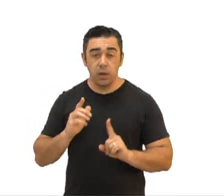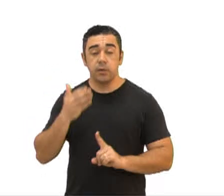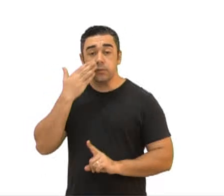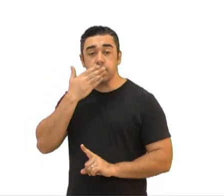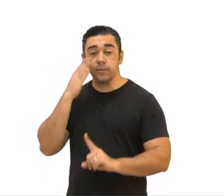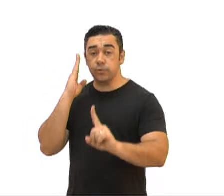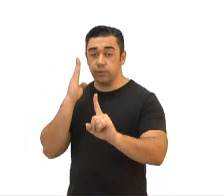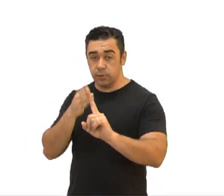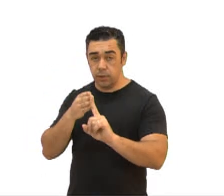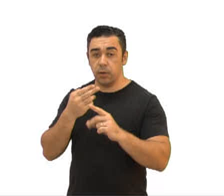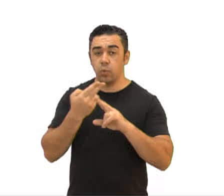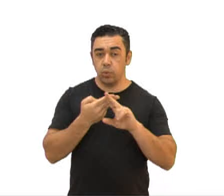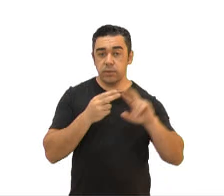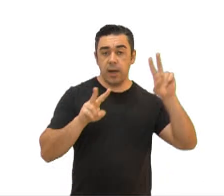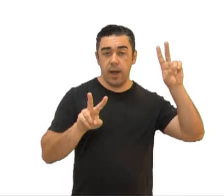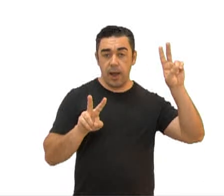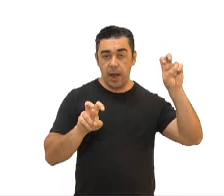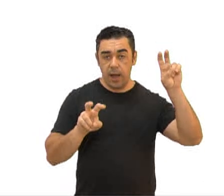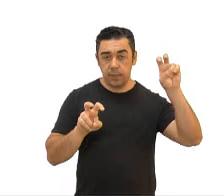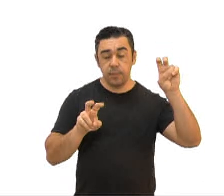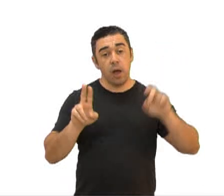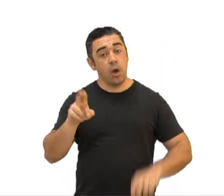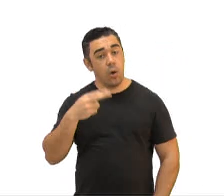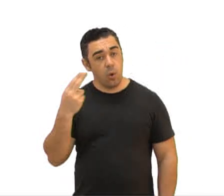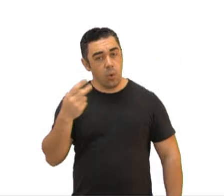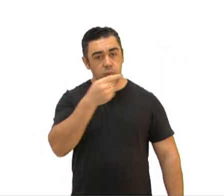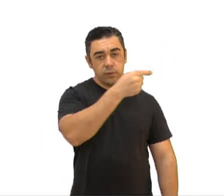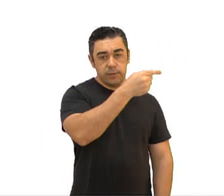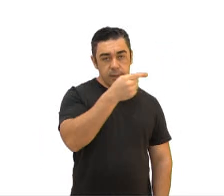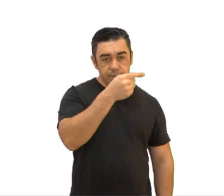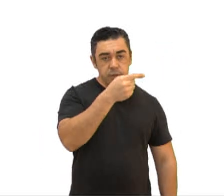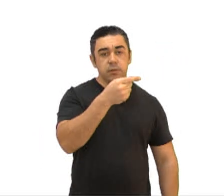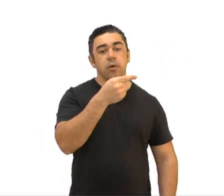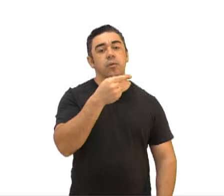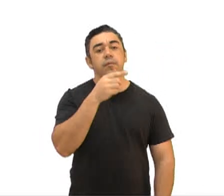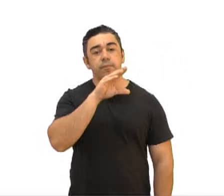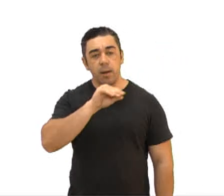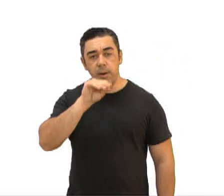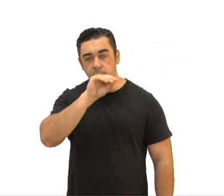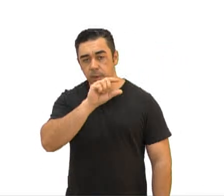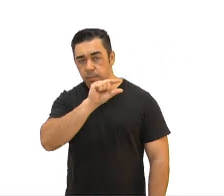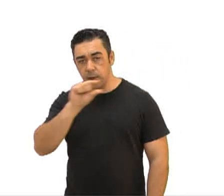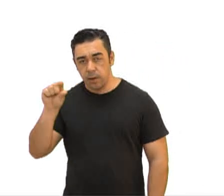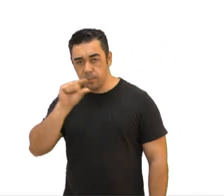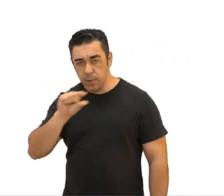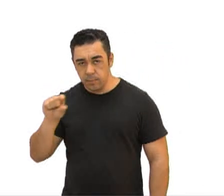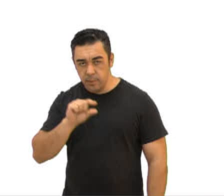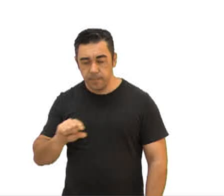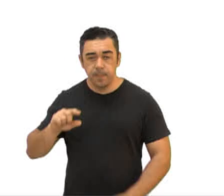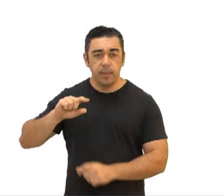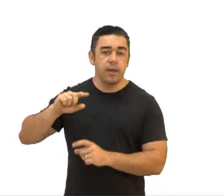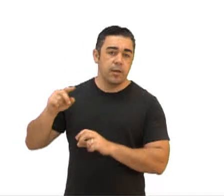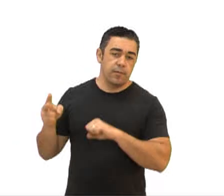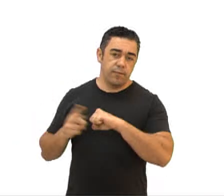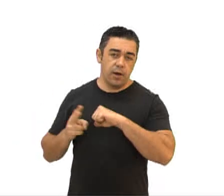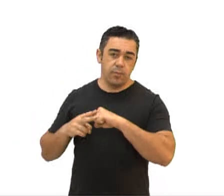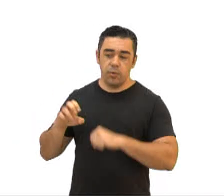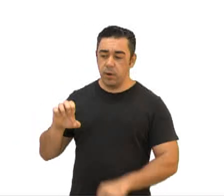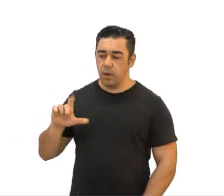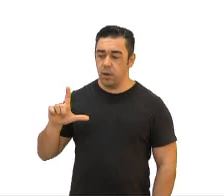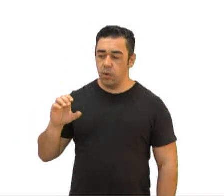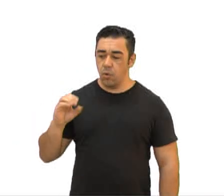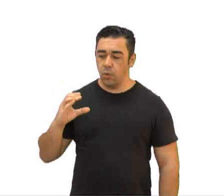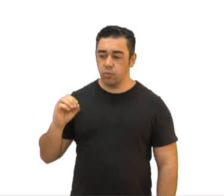são utilizados aspas ou travessão de diálogo. Também são utilizados os verbos de elocução, ou